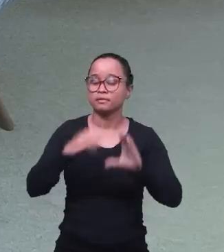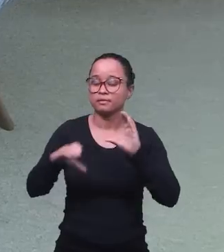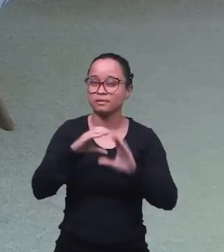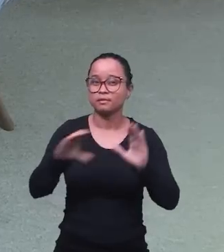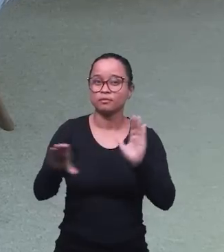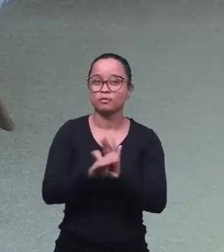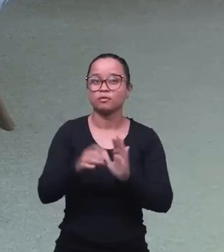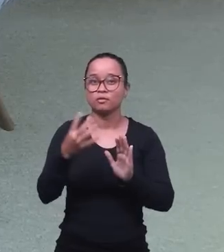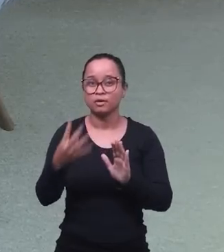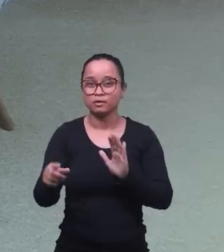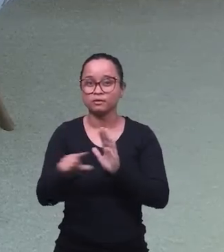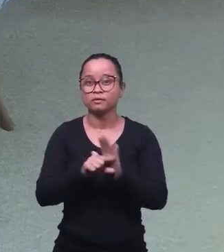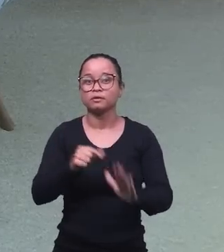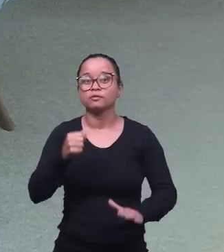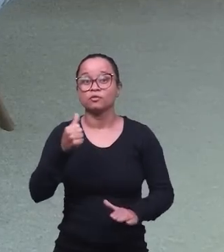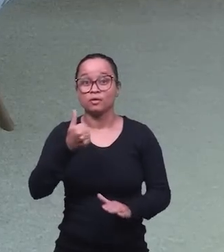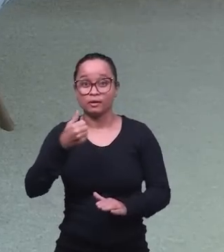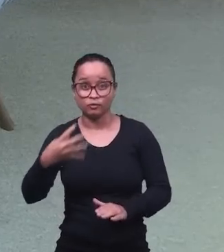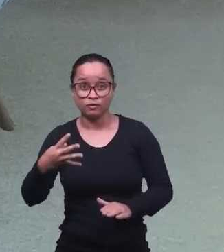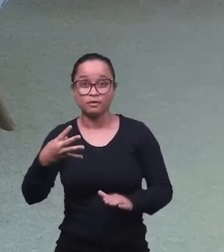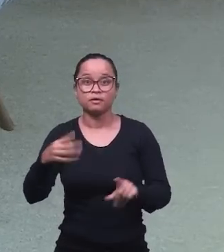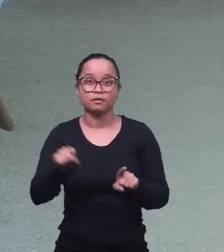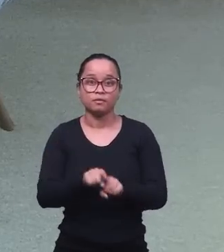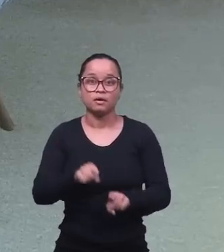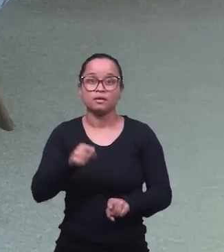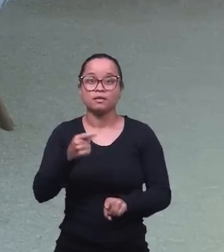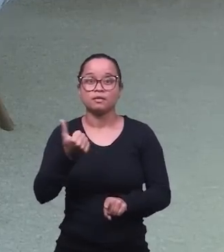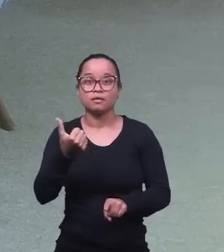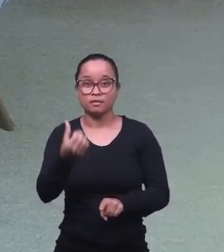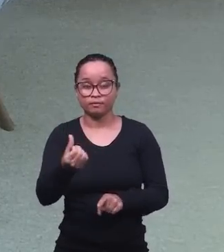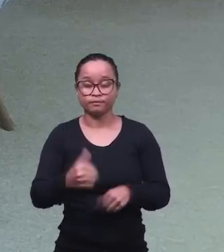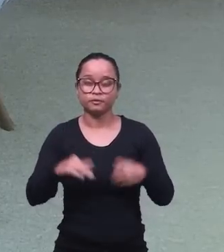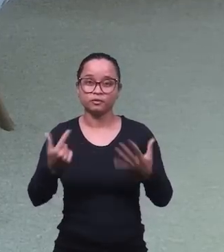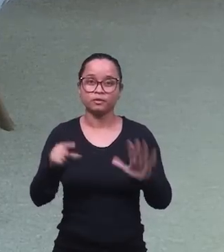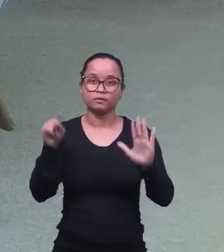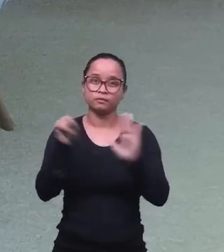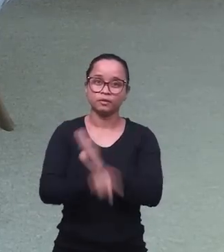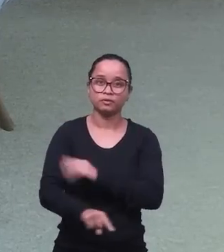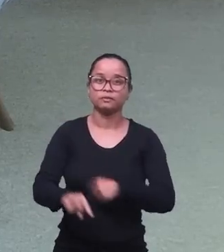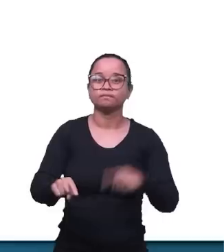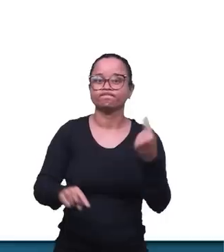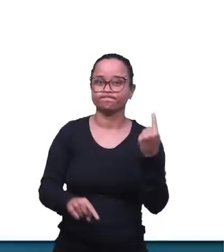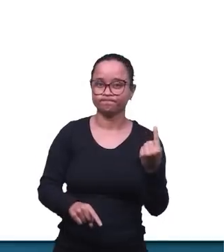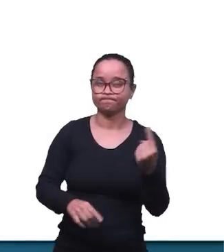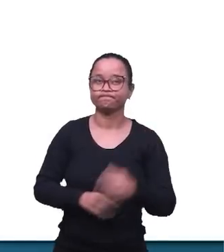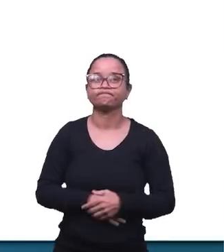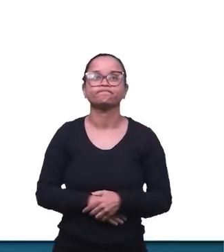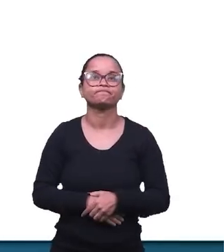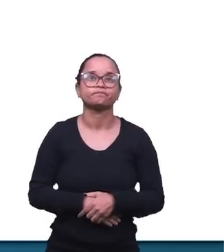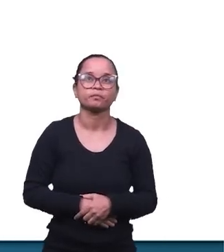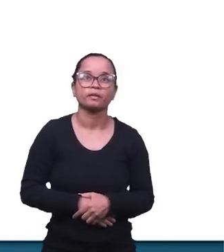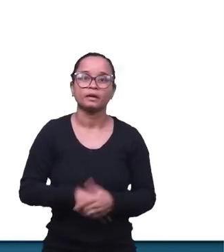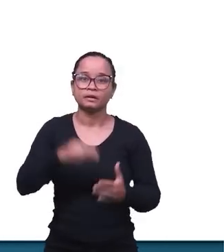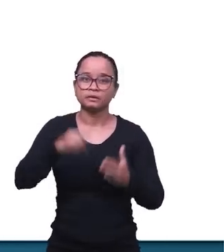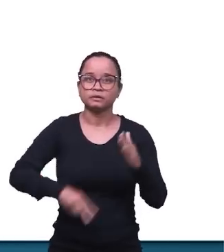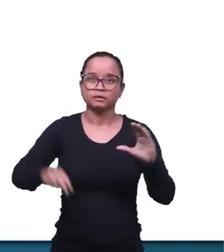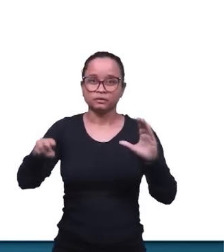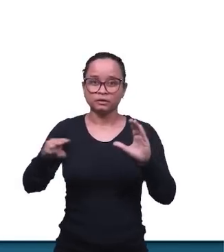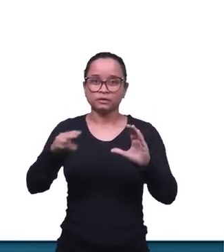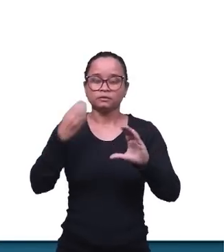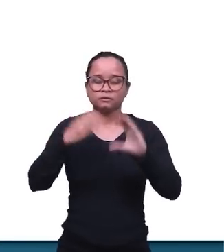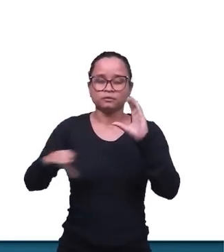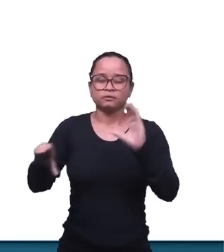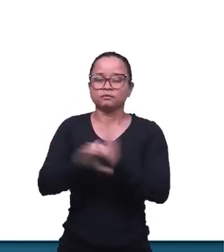versos 14 e 16. Vamos então à nossa primeira pergunta. Diz assim, lendo Cantares capítulo 4,